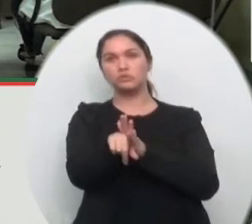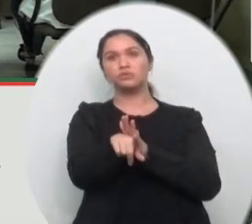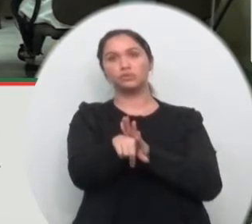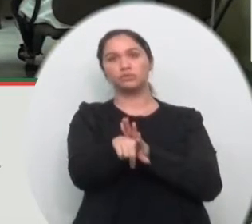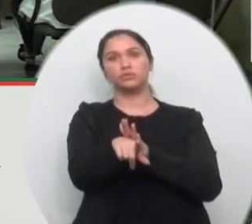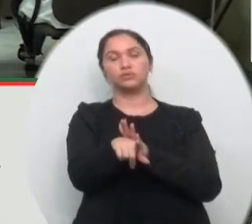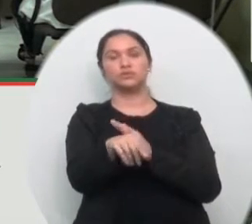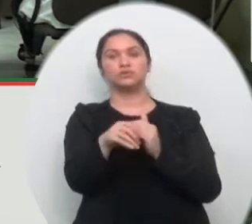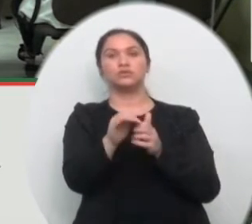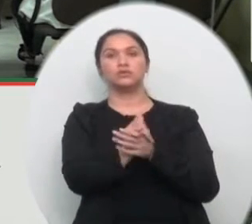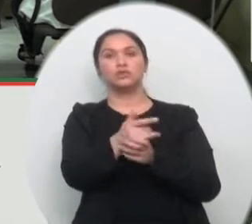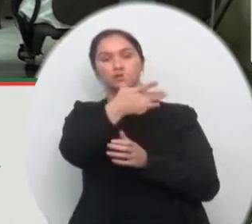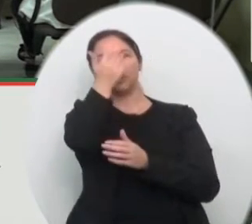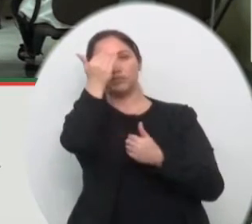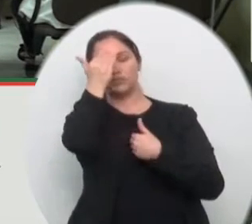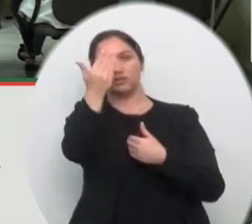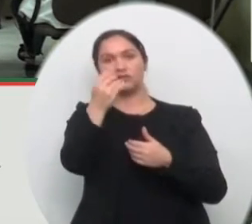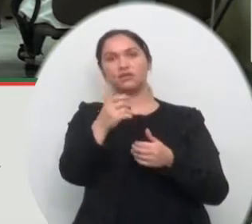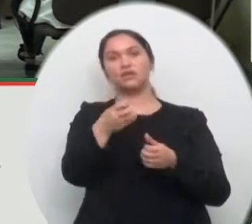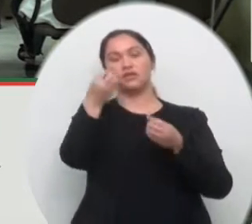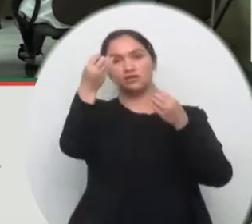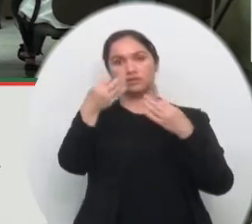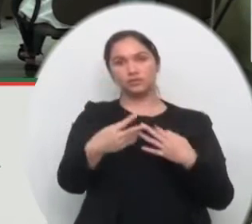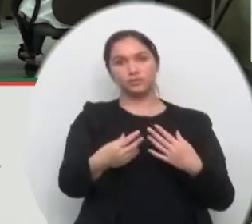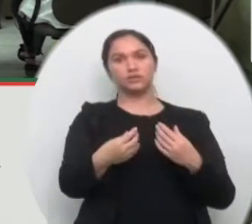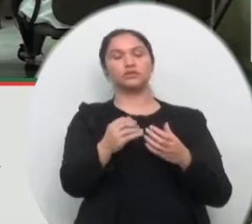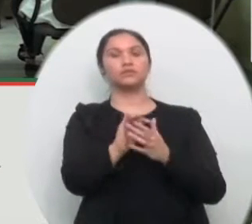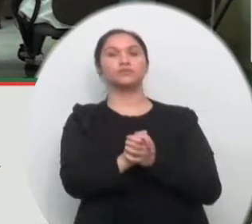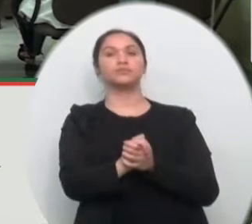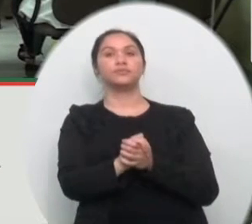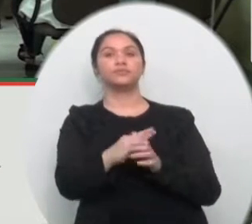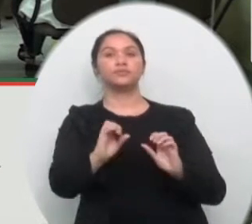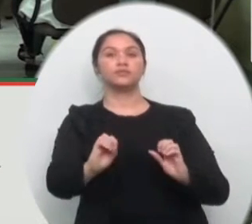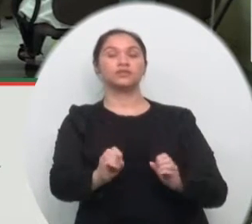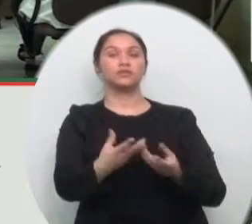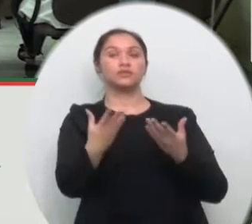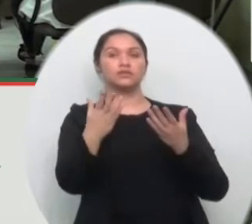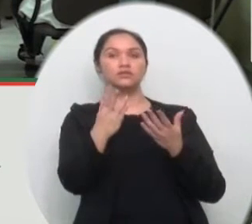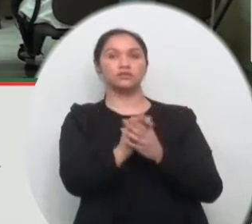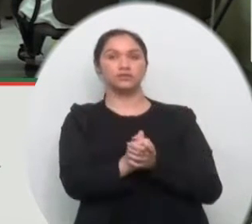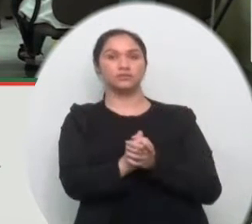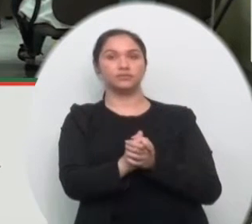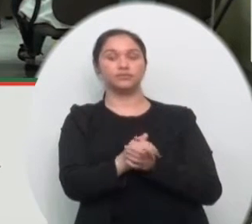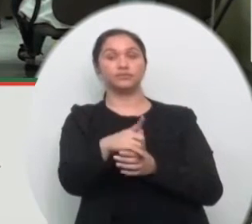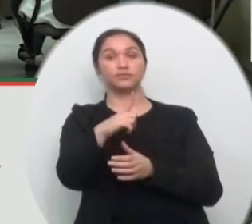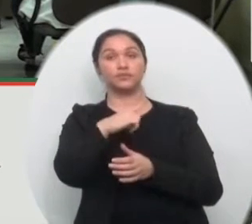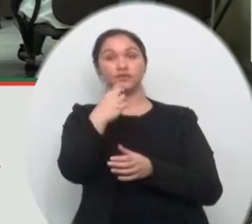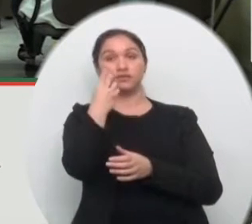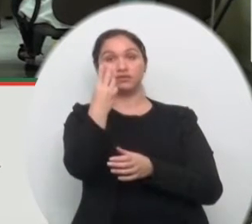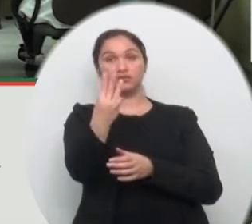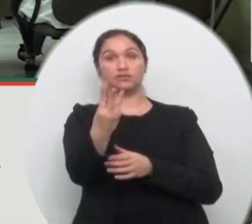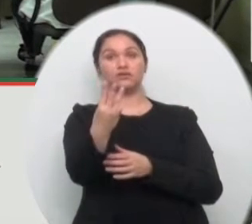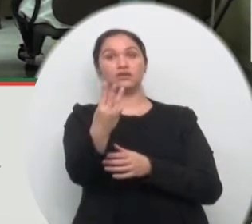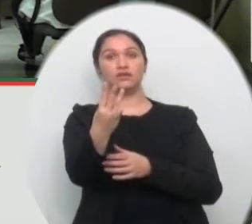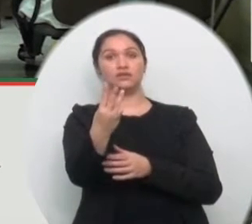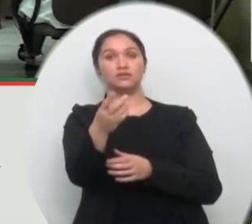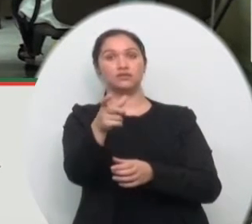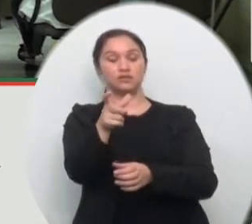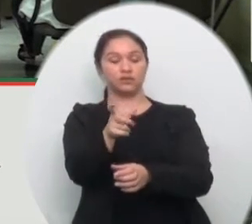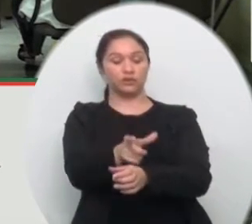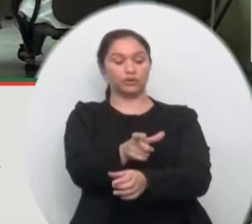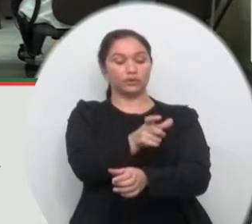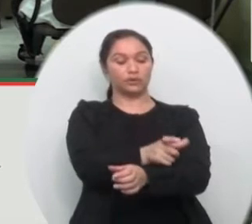né? E tem desses problemas que foram resolvidos, tem 3 pontos só ali na região da quarta linha que foi botar essas